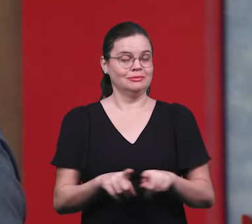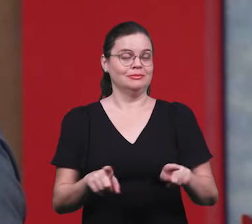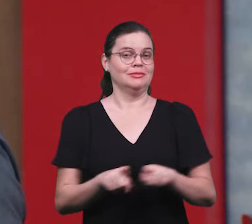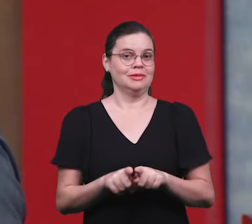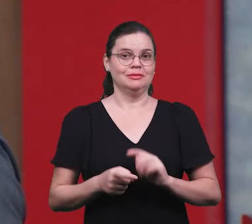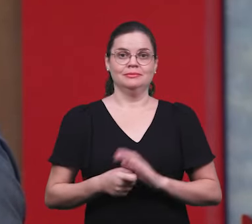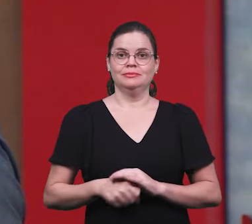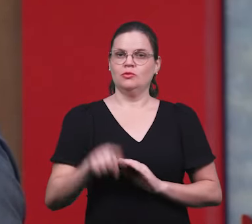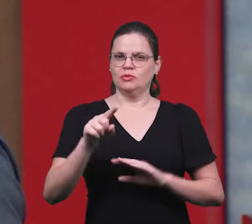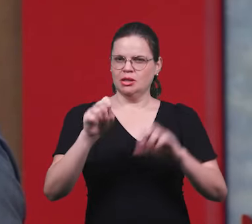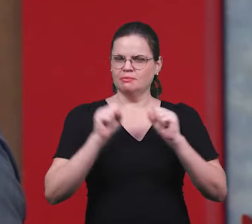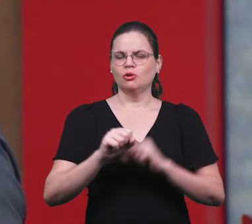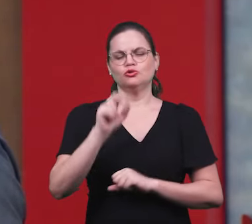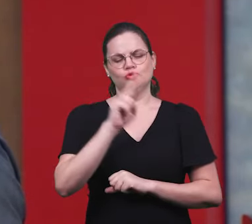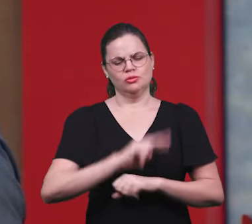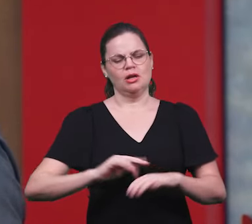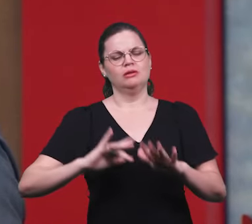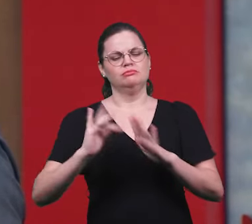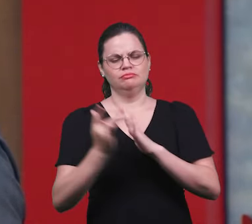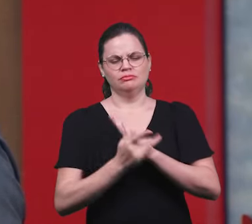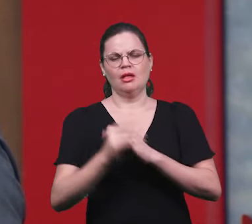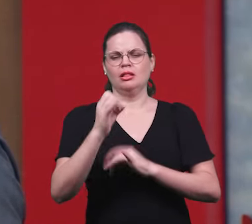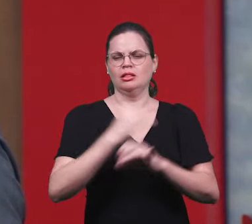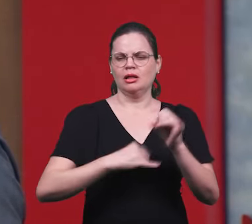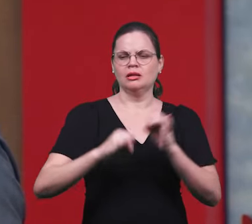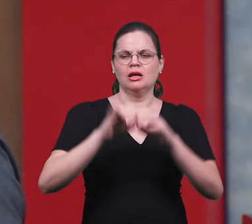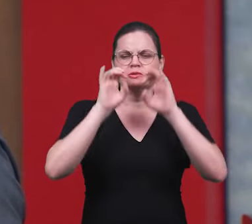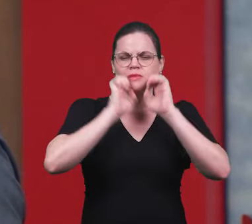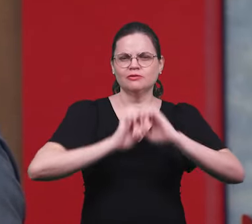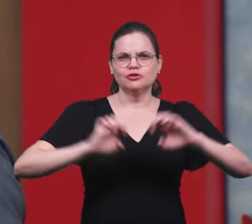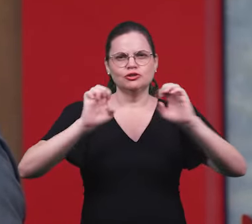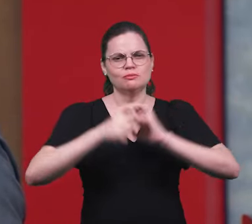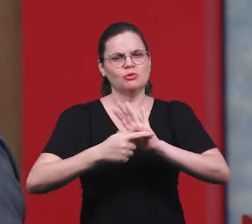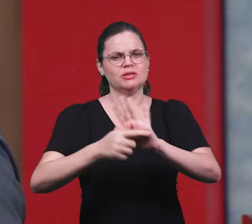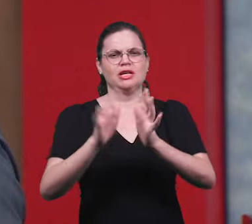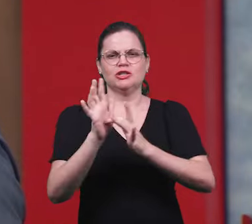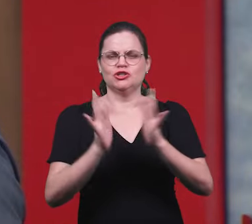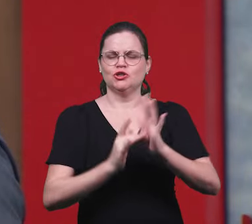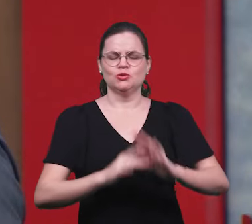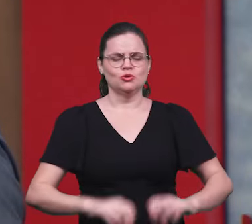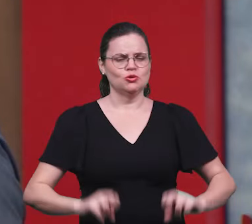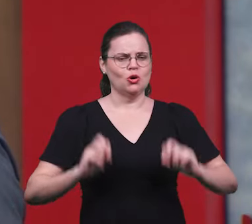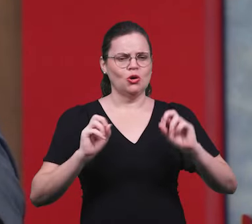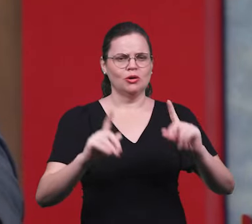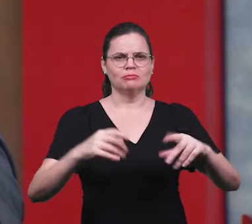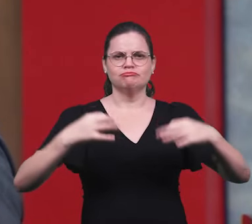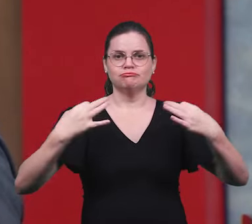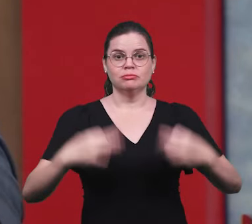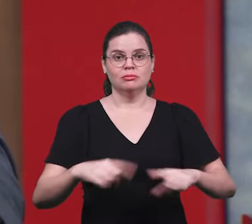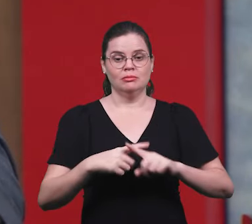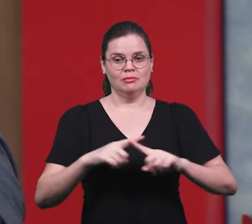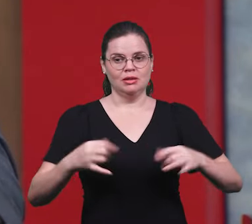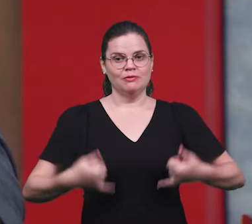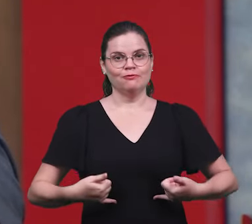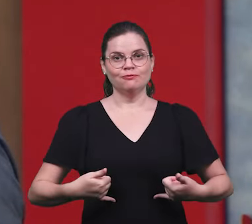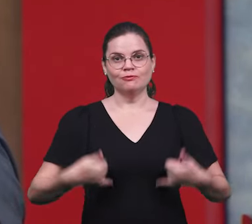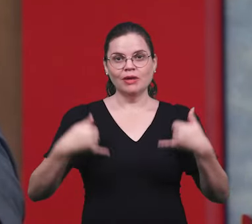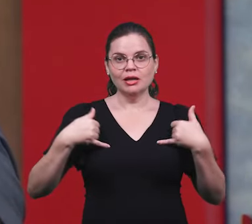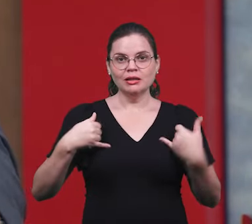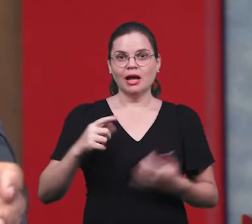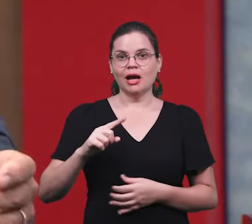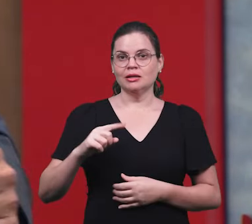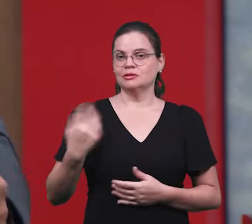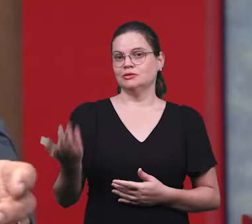Você pode usar a internet para evangelizar, você pode usar a internet para falar de Jesus, mas em tudo na nossa vida, a vaidade na vida do servo de